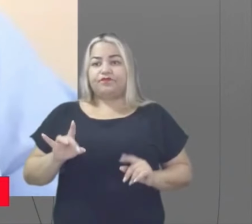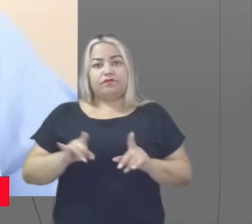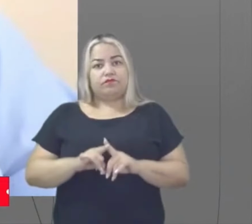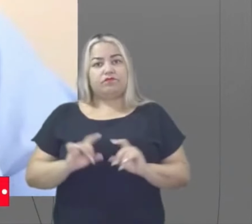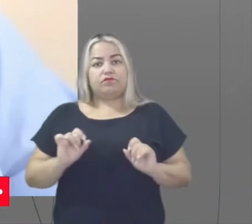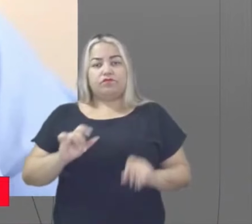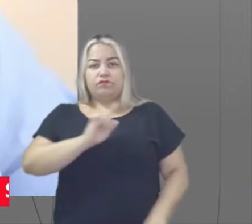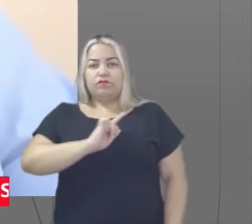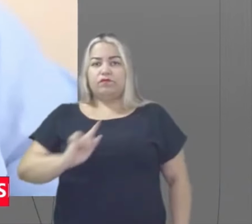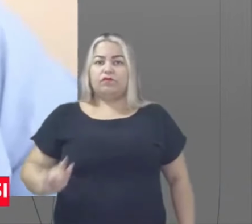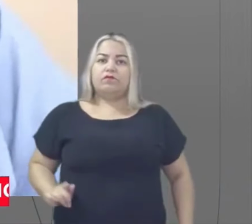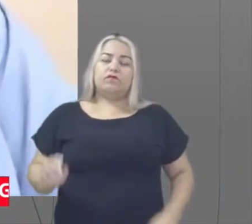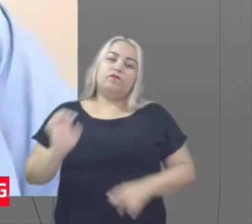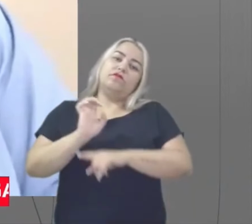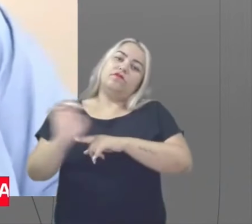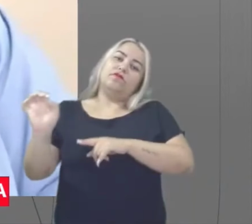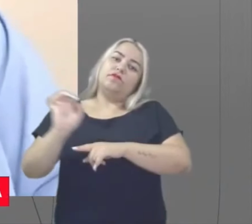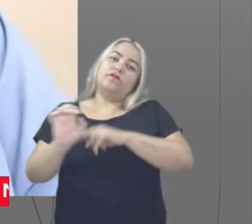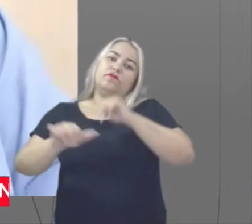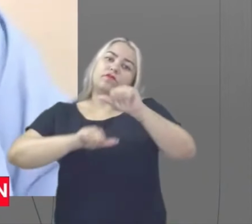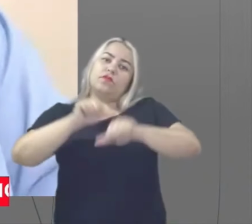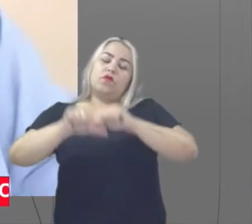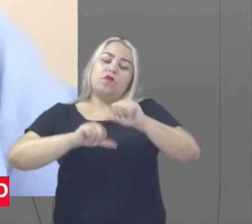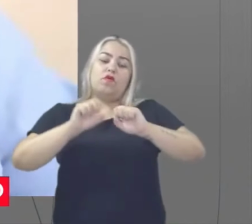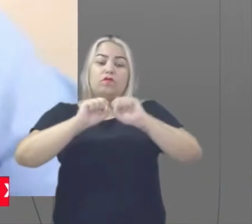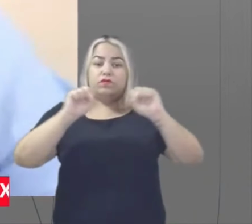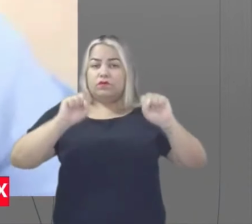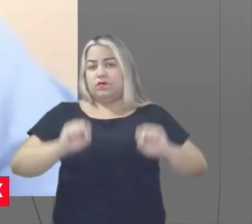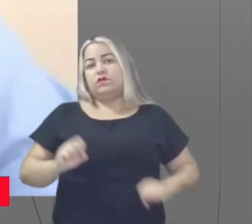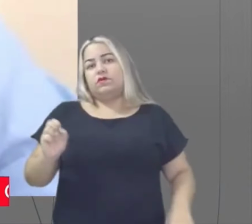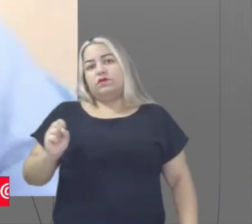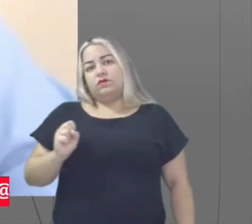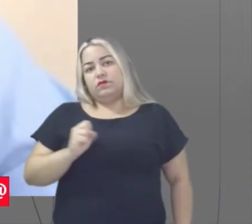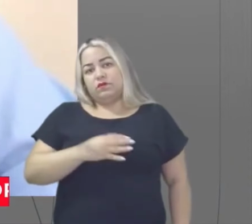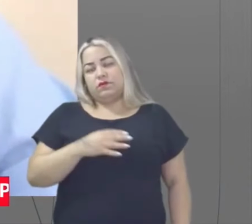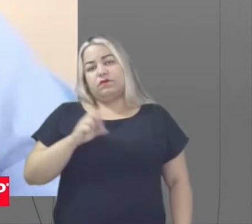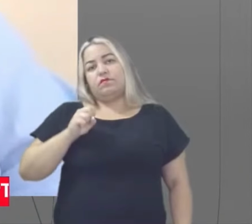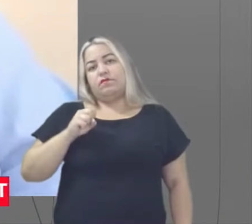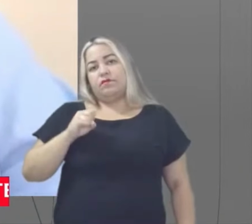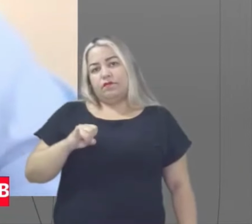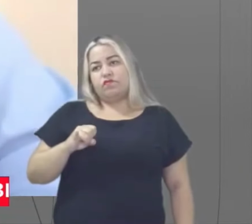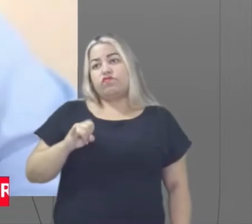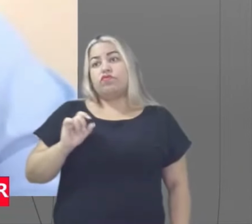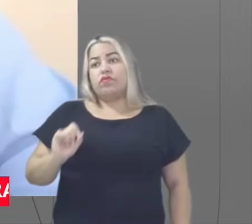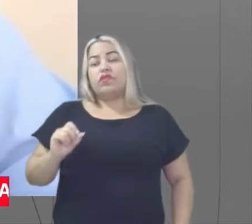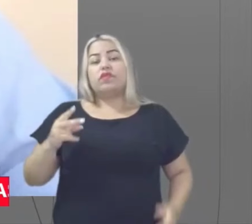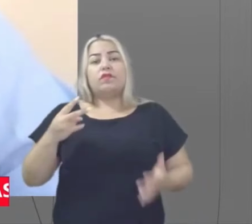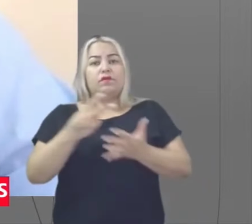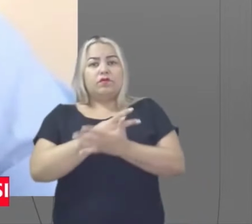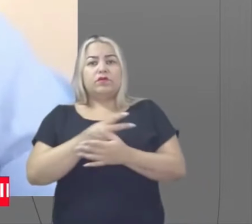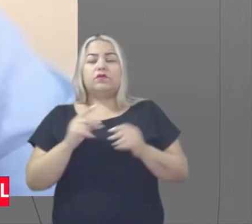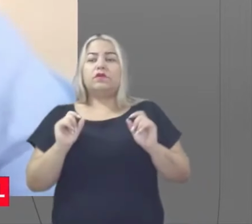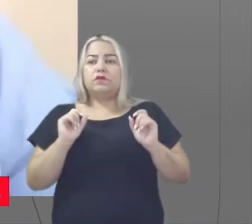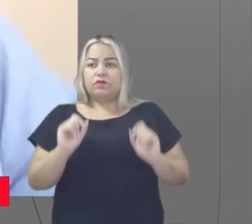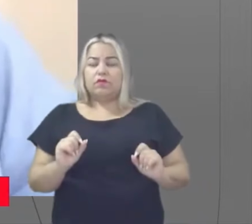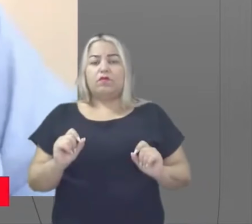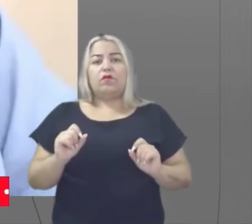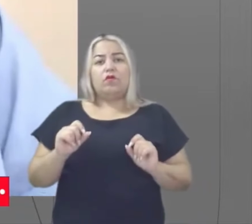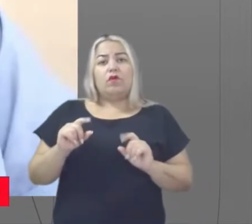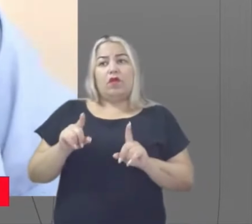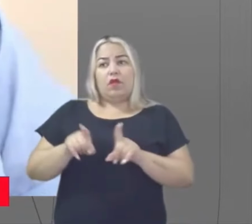determinar que o governo do Estado só troque o novo sistema se efetivamente o sistema que vir for